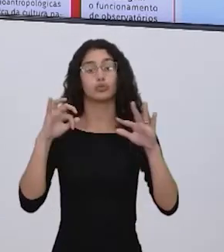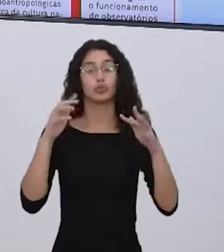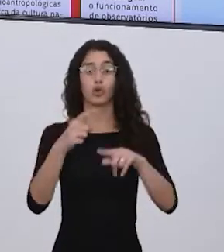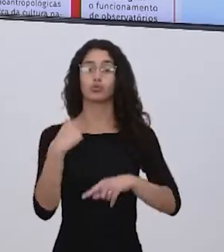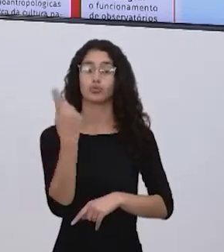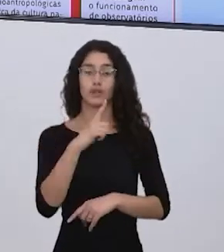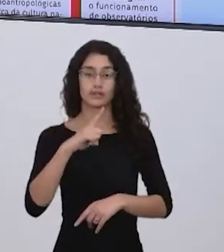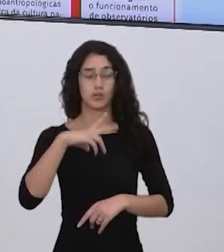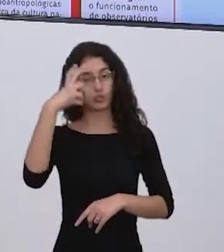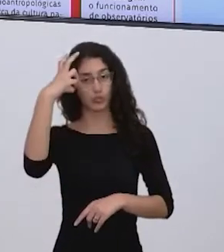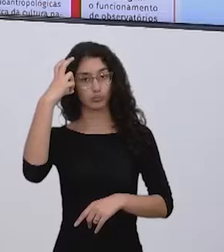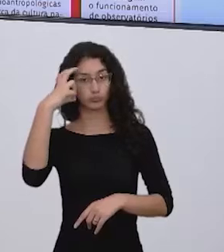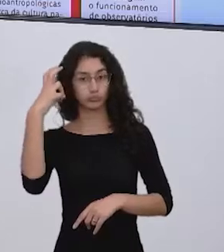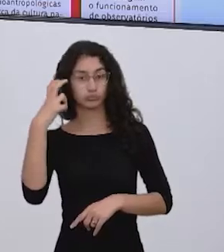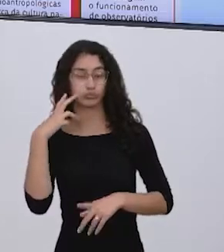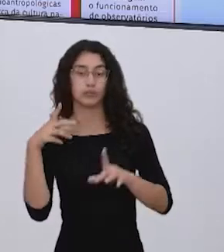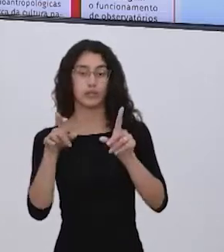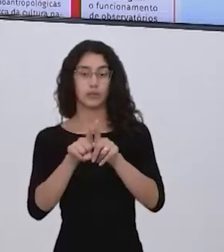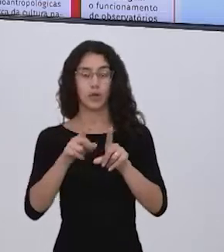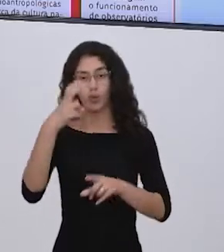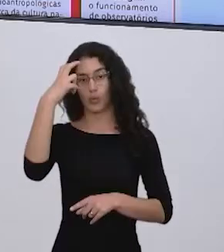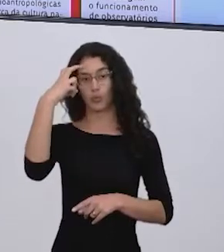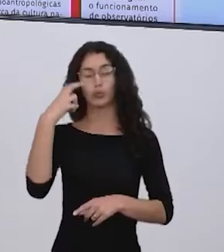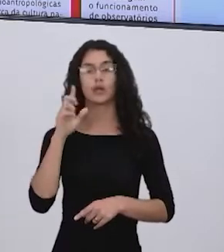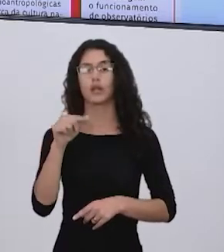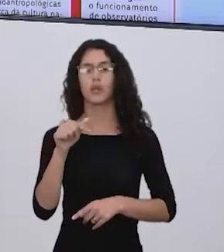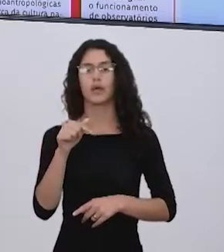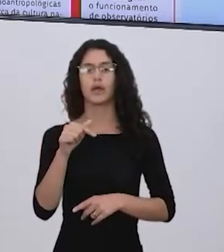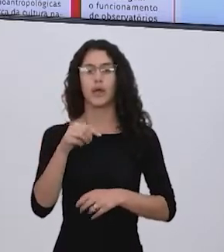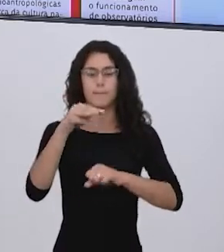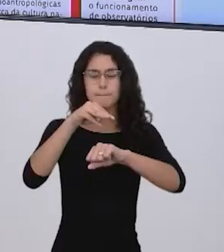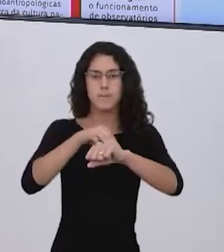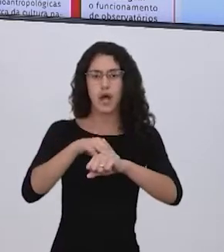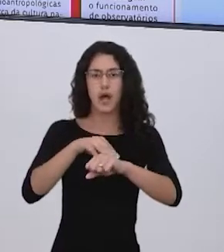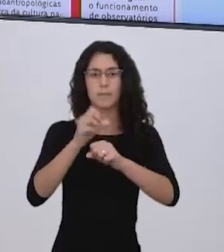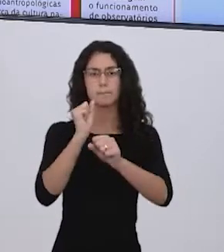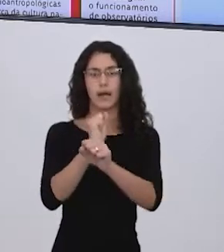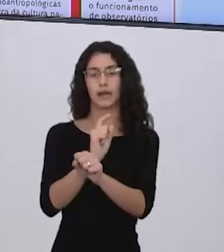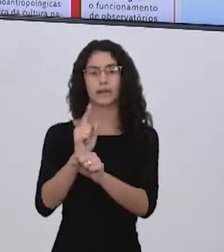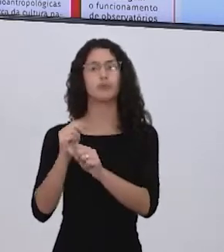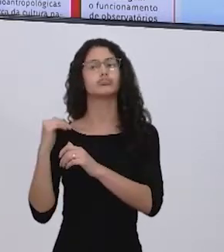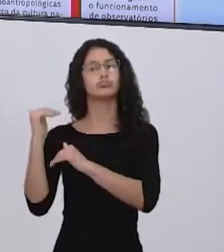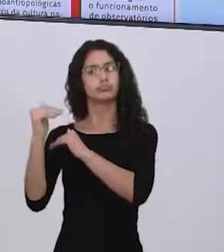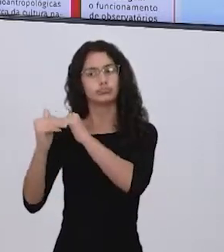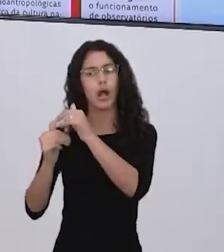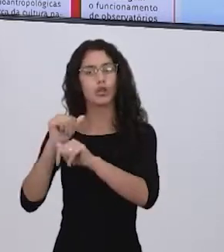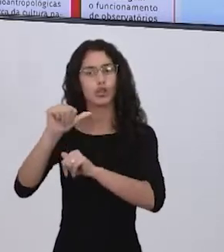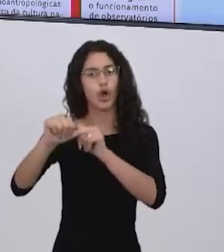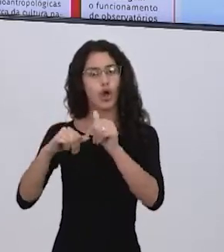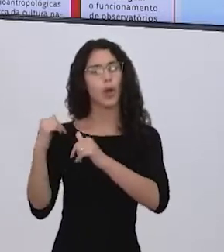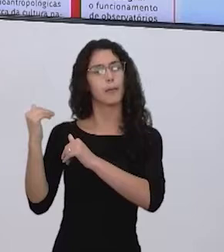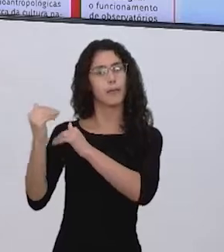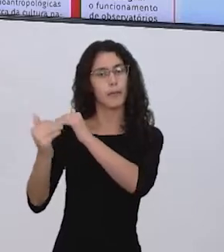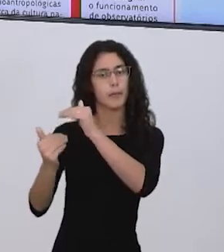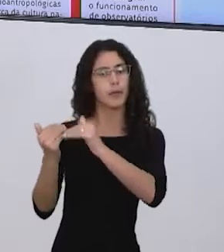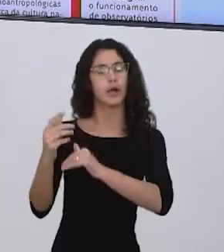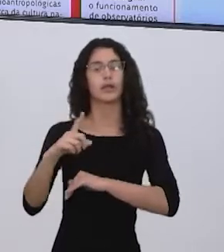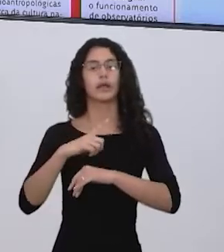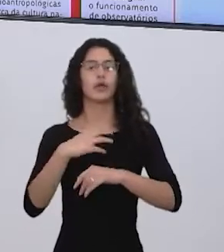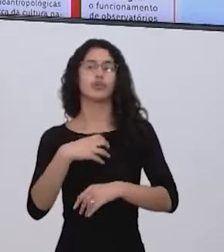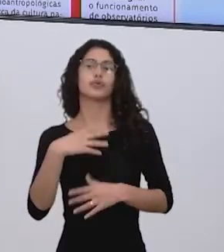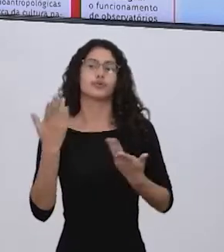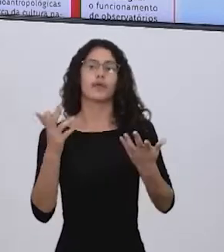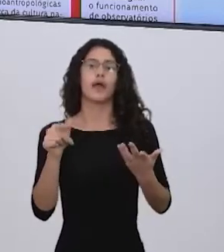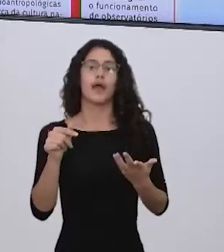todos nós temos cultura. Cultura não é algo estático, ela se modifica ao longo do tempo. Não existe essa questão de,